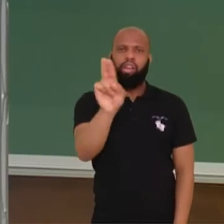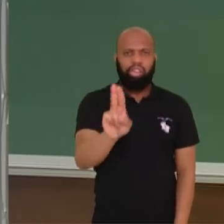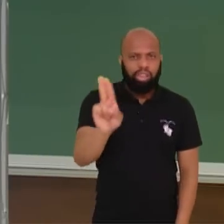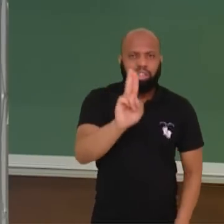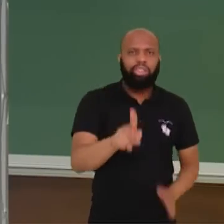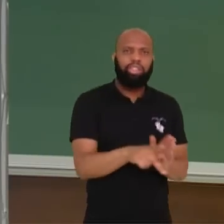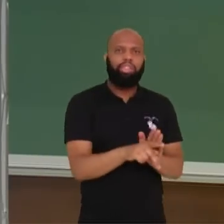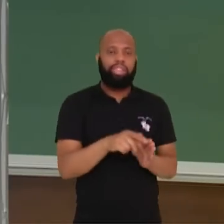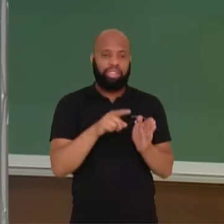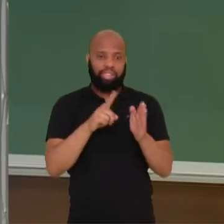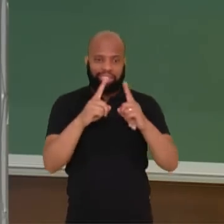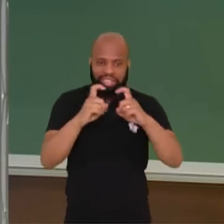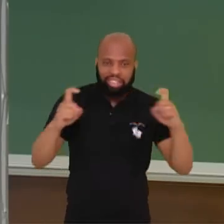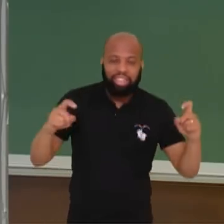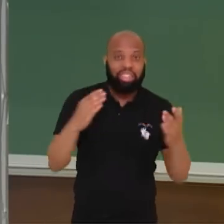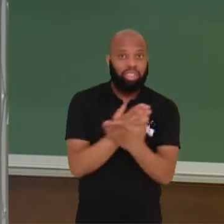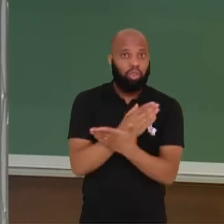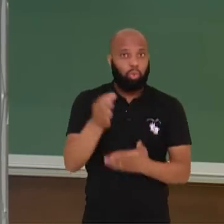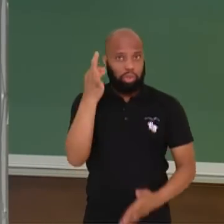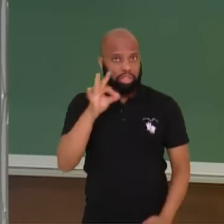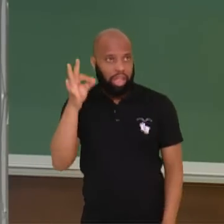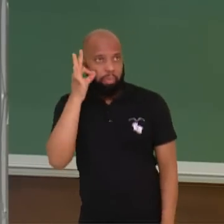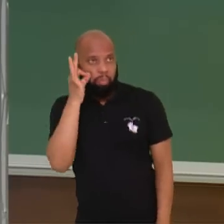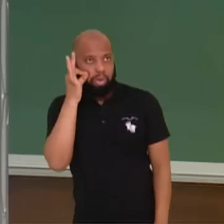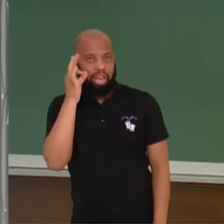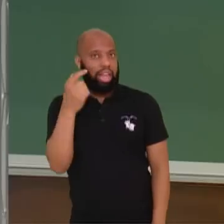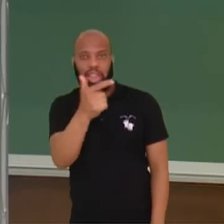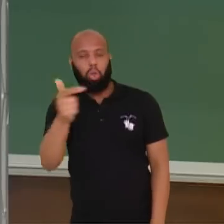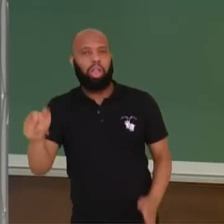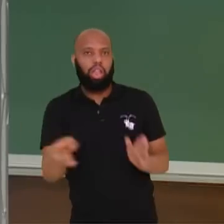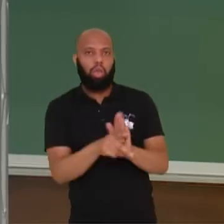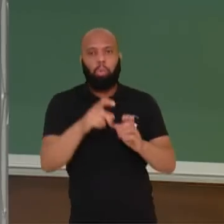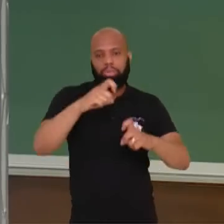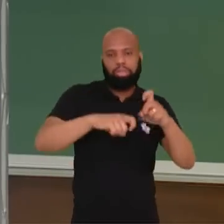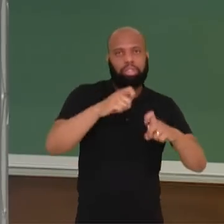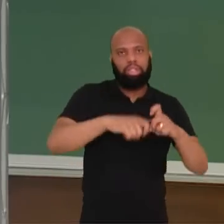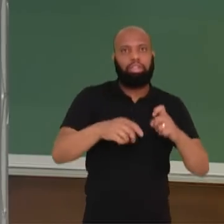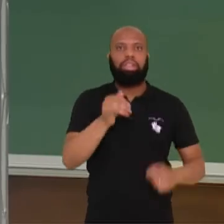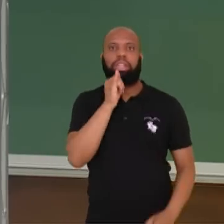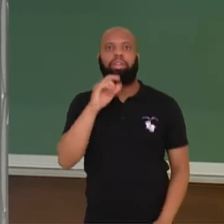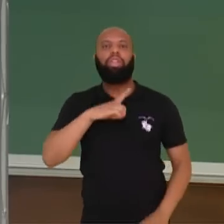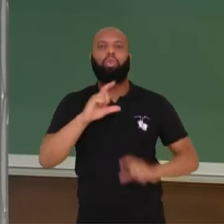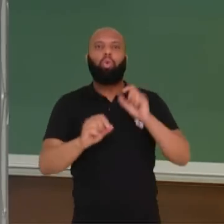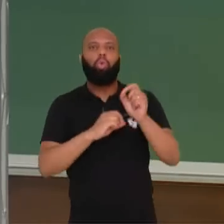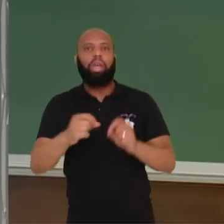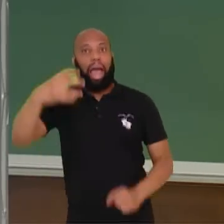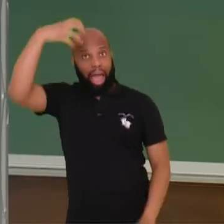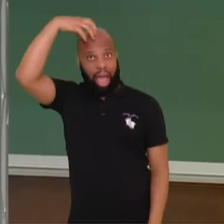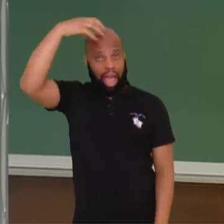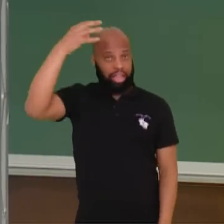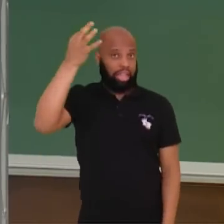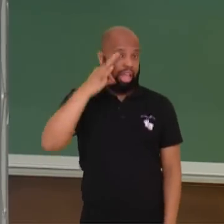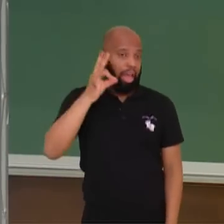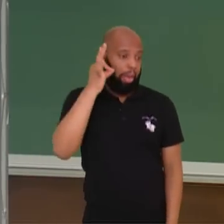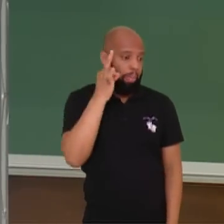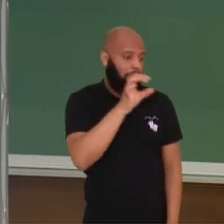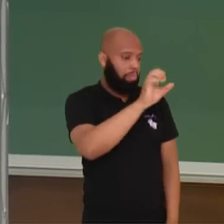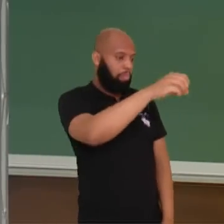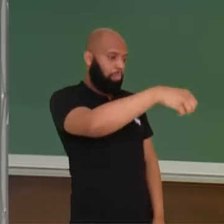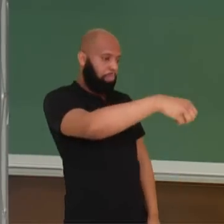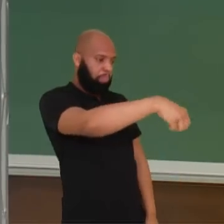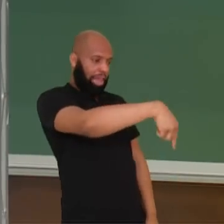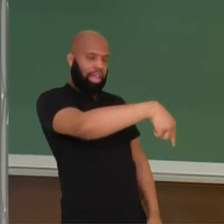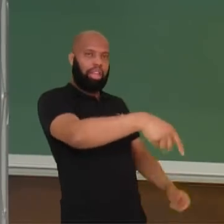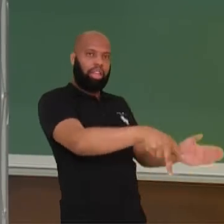abelhas, diz que algumas abelhas nascem também sem fecundação, né? A rainha põe um ovinho e aquele ovinho sozinho, sem o zangão,